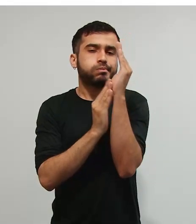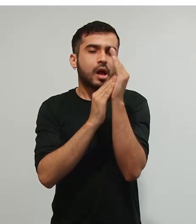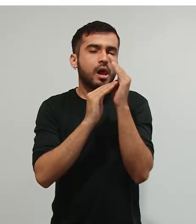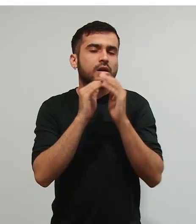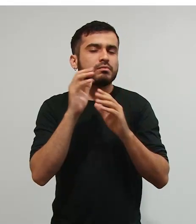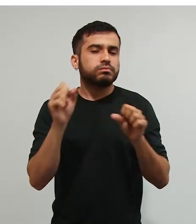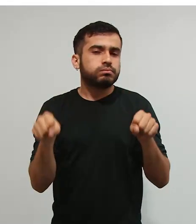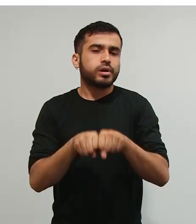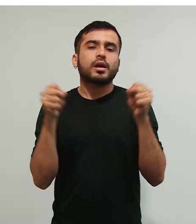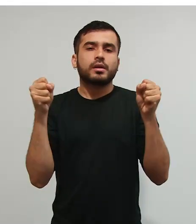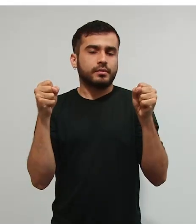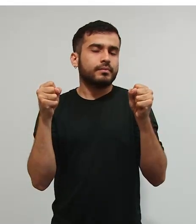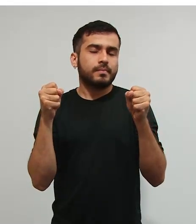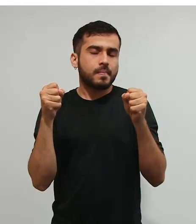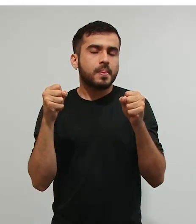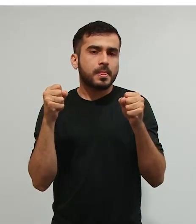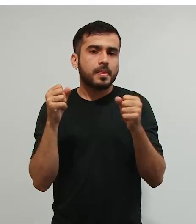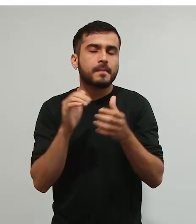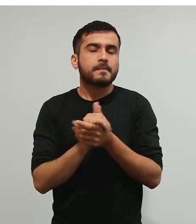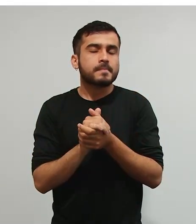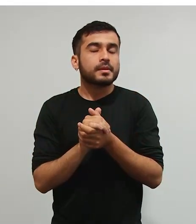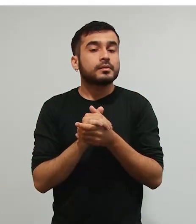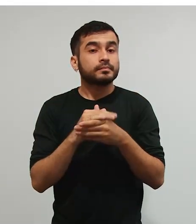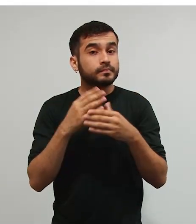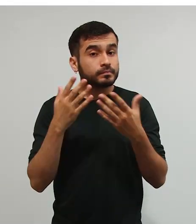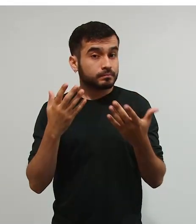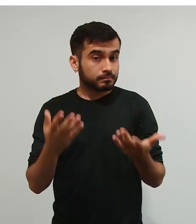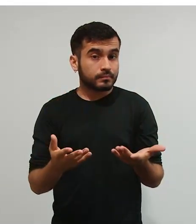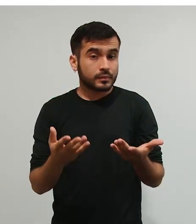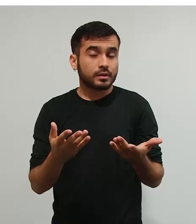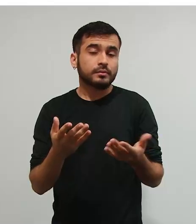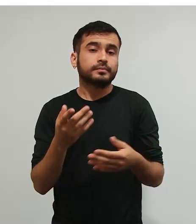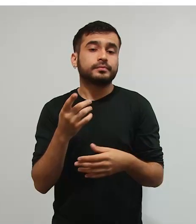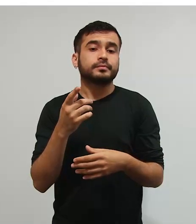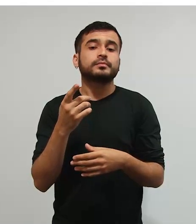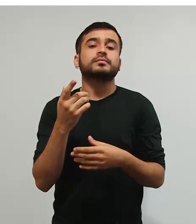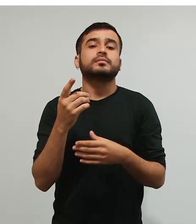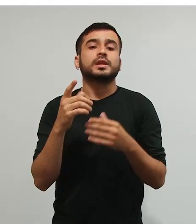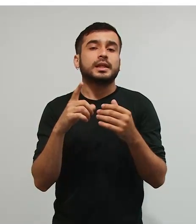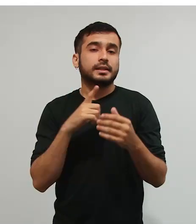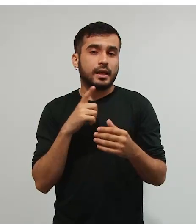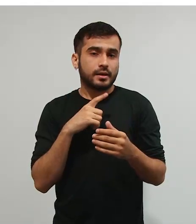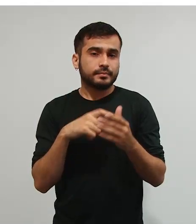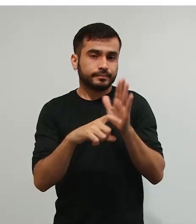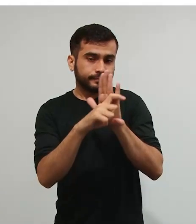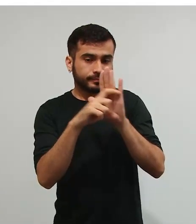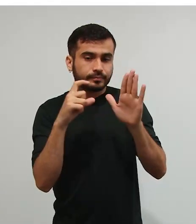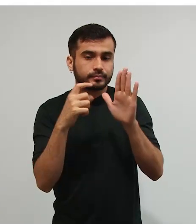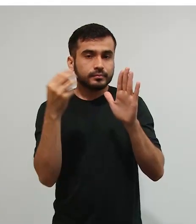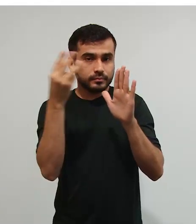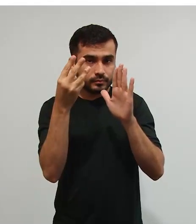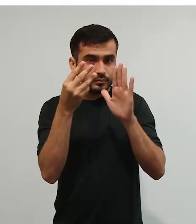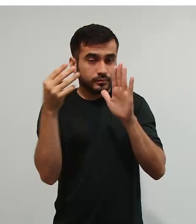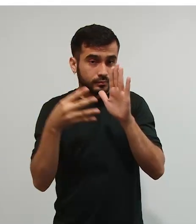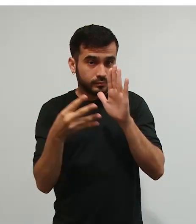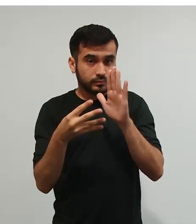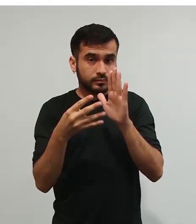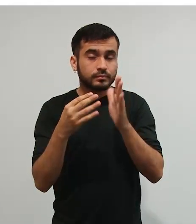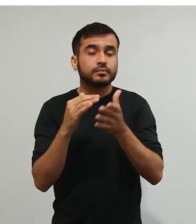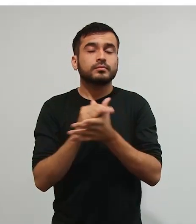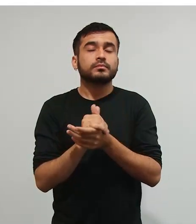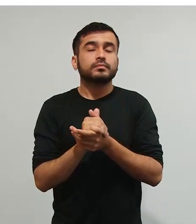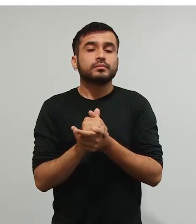Desburocratizar o sistema tributário. E aí eu coloquei em destaque aqui os parágrafos 3º e 4º do